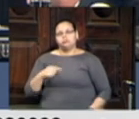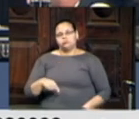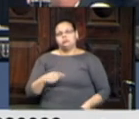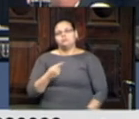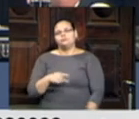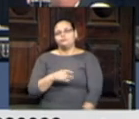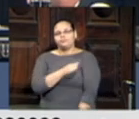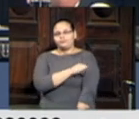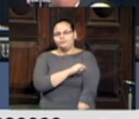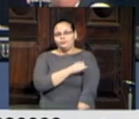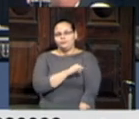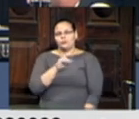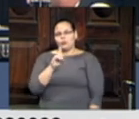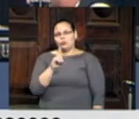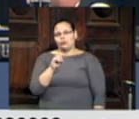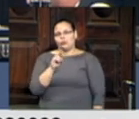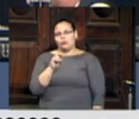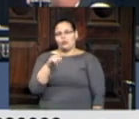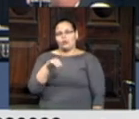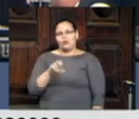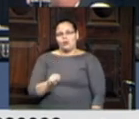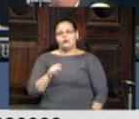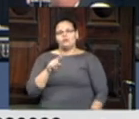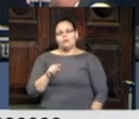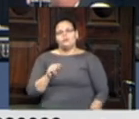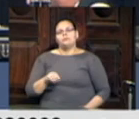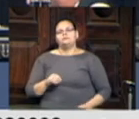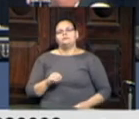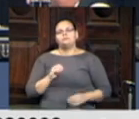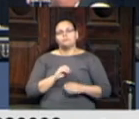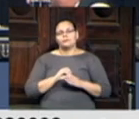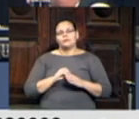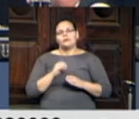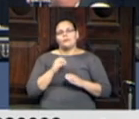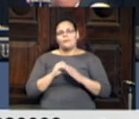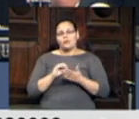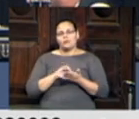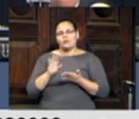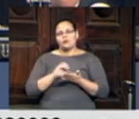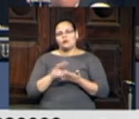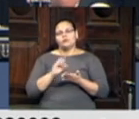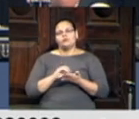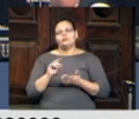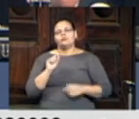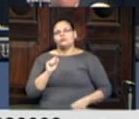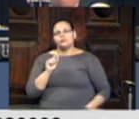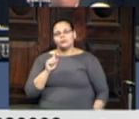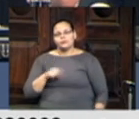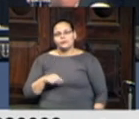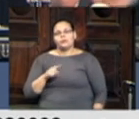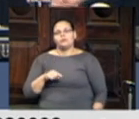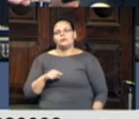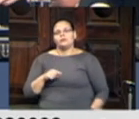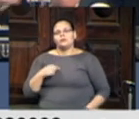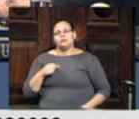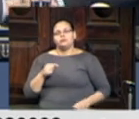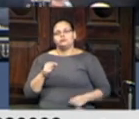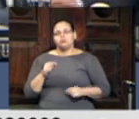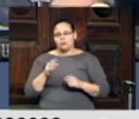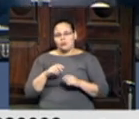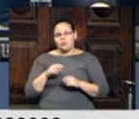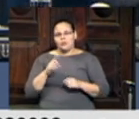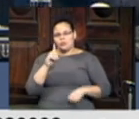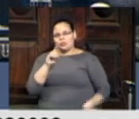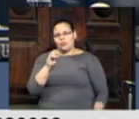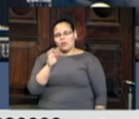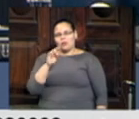senhor Francisco Dornelles, o envio de mensagem dispondo sobre a implantação de um posto de vistoria e serviços do DETRAN